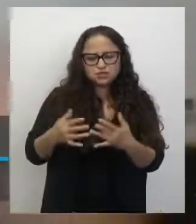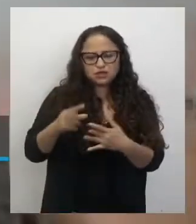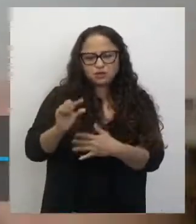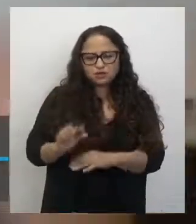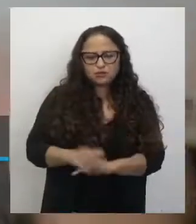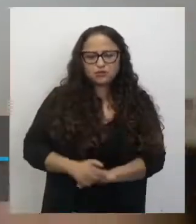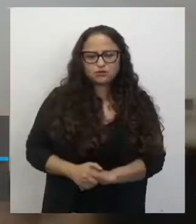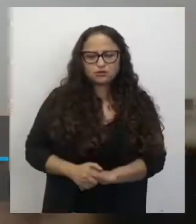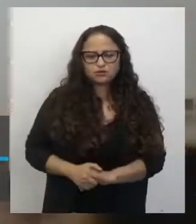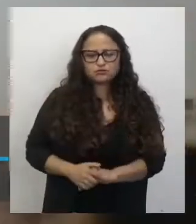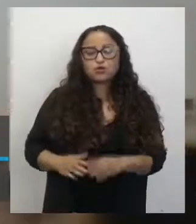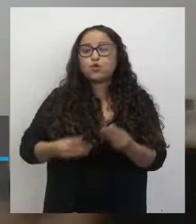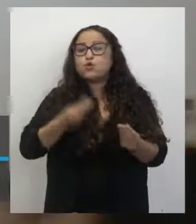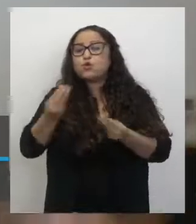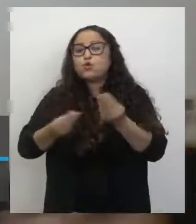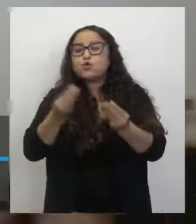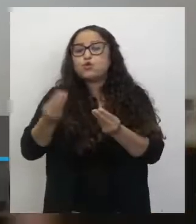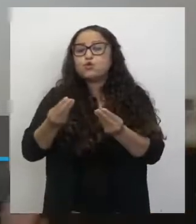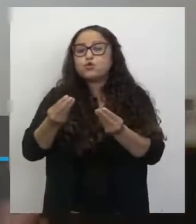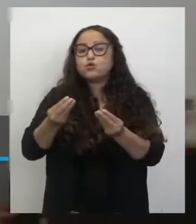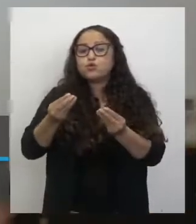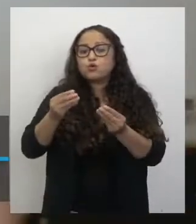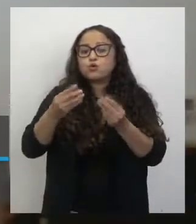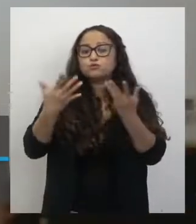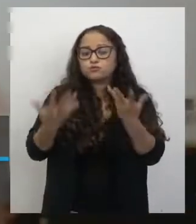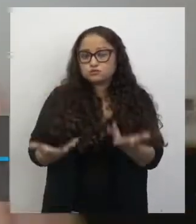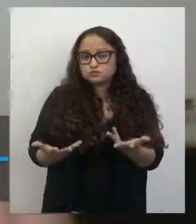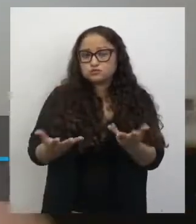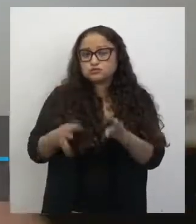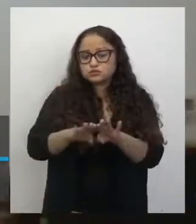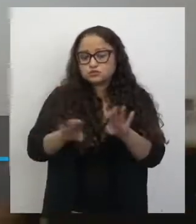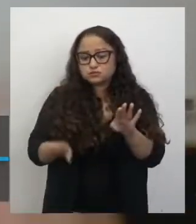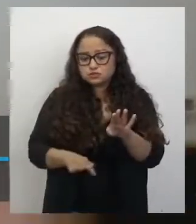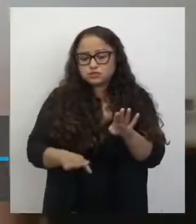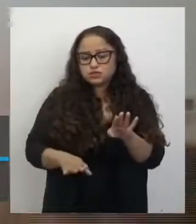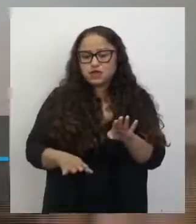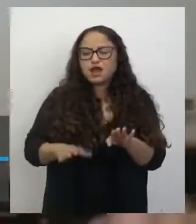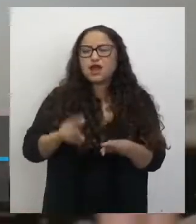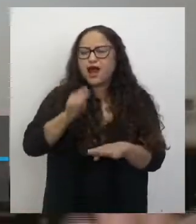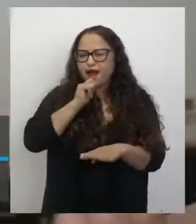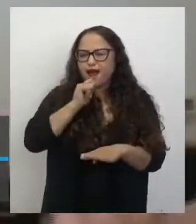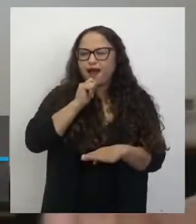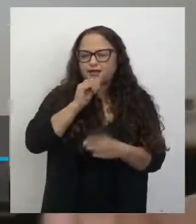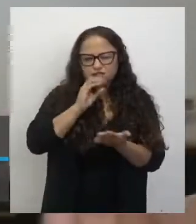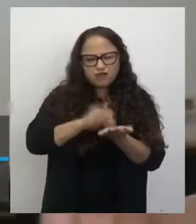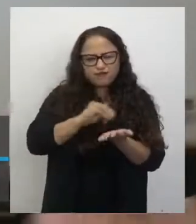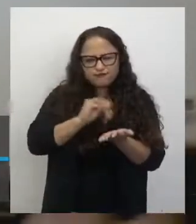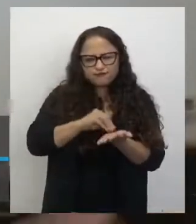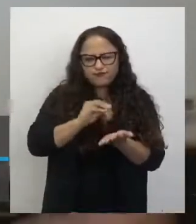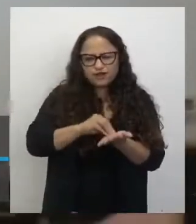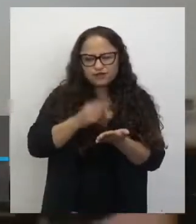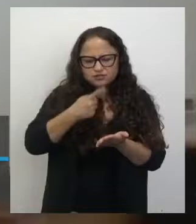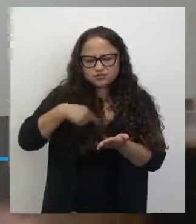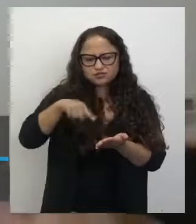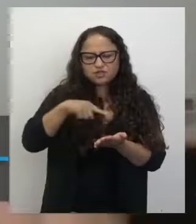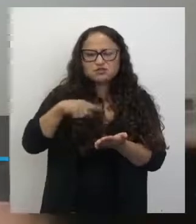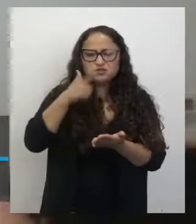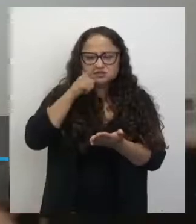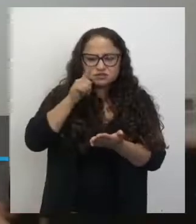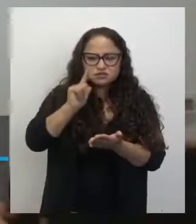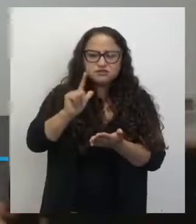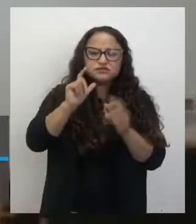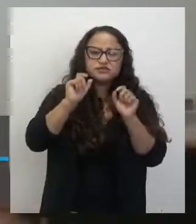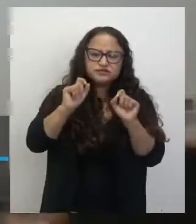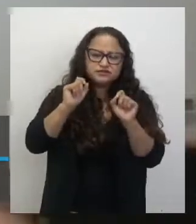em relação a essas minorias, né, que eu acho que ainda falta muito para a gente poder, digamos assim, né,